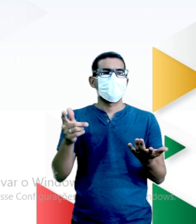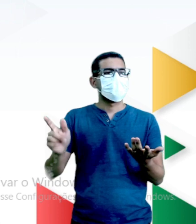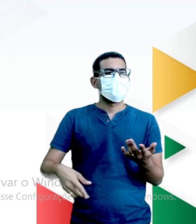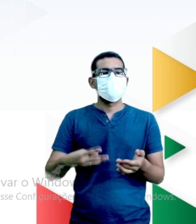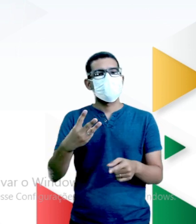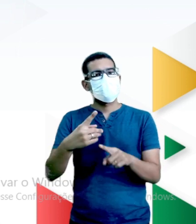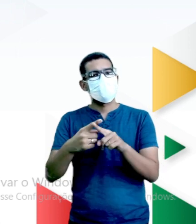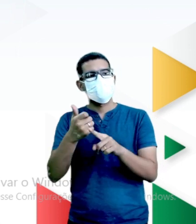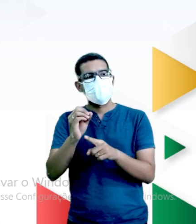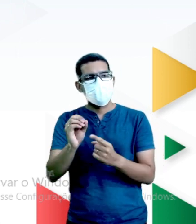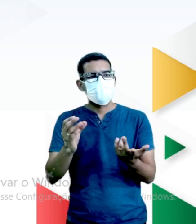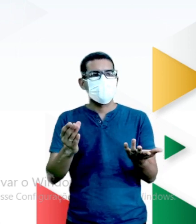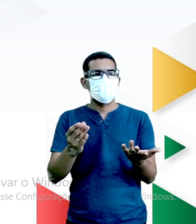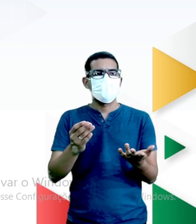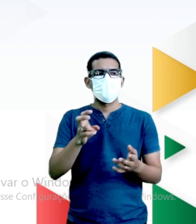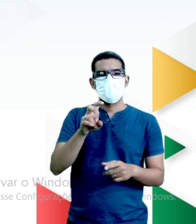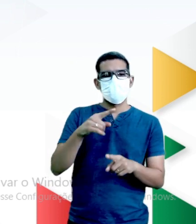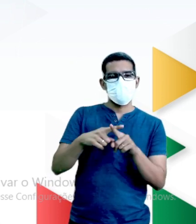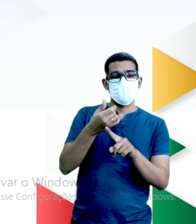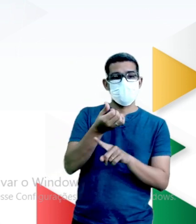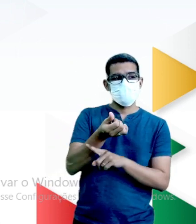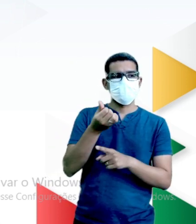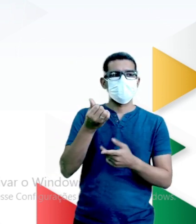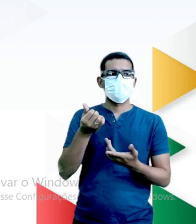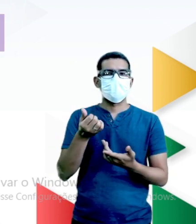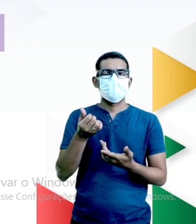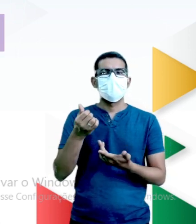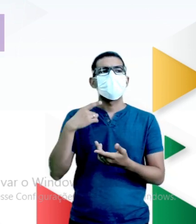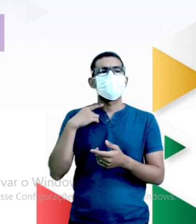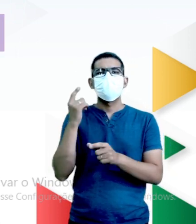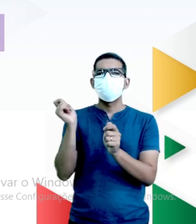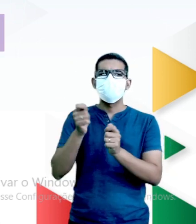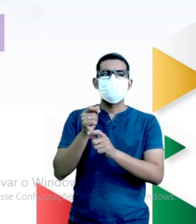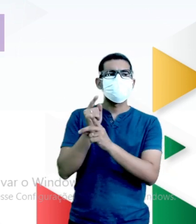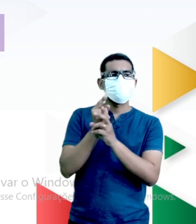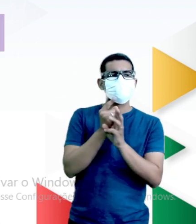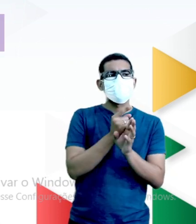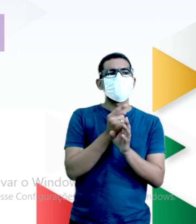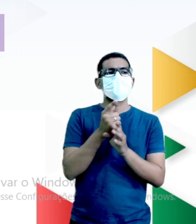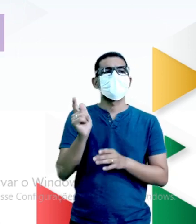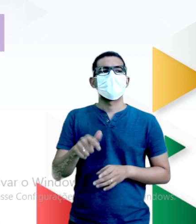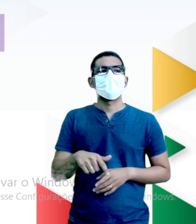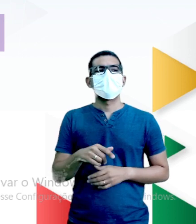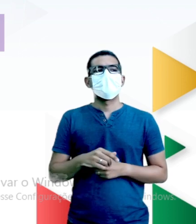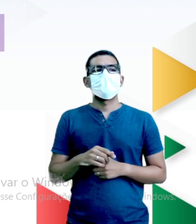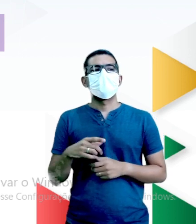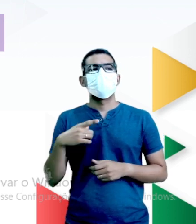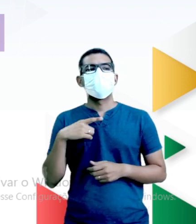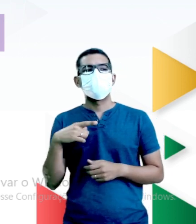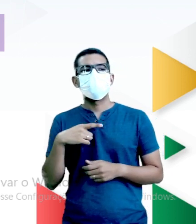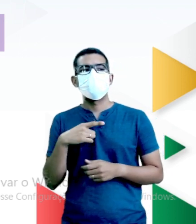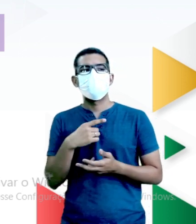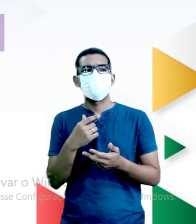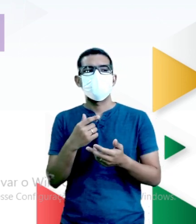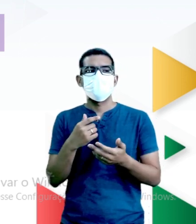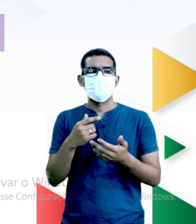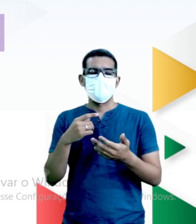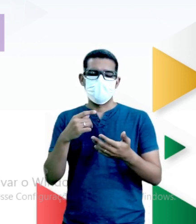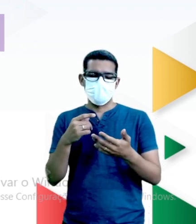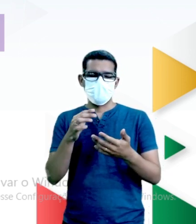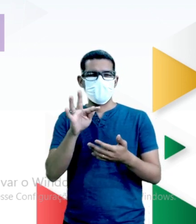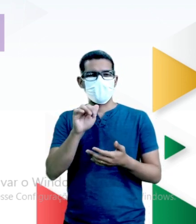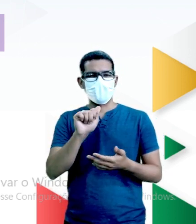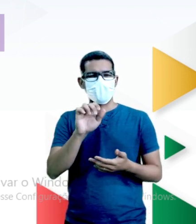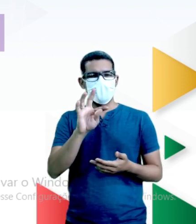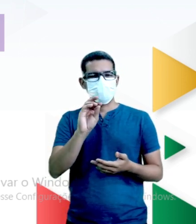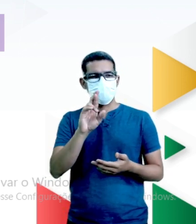vezes 10, 30 é 5 vezes 6. Olha as possibilidades que eu tenho. 30, então, tem 3 fatores, que são